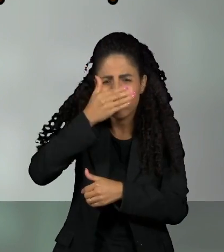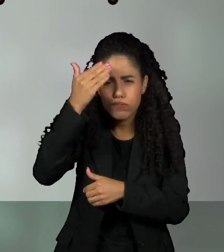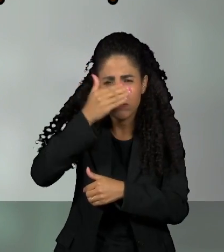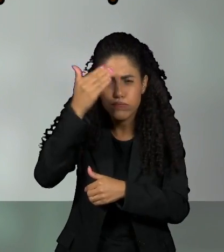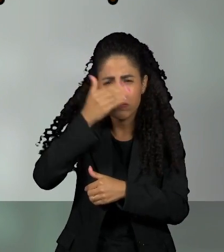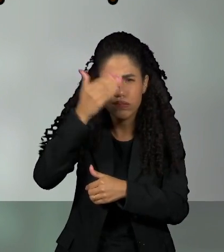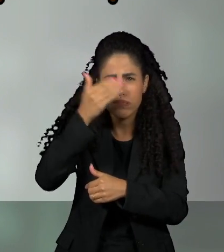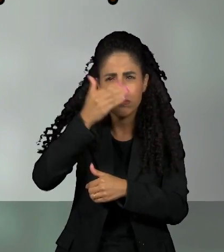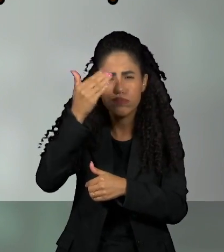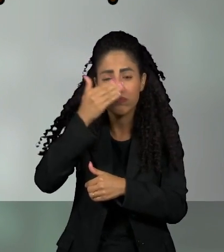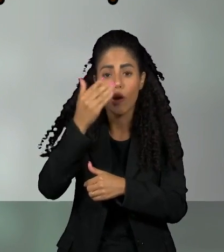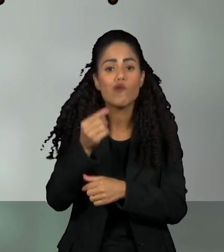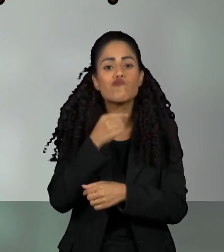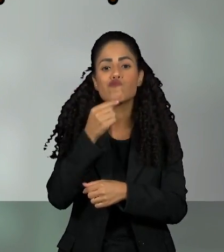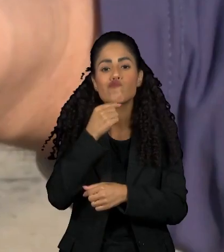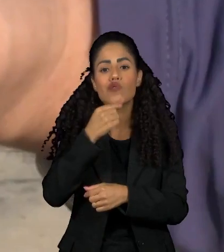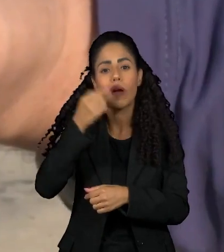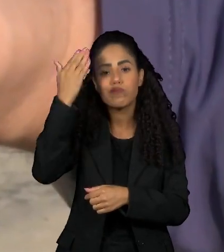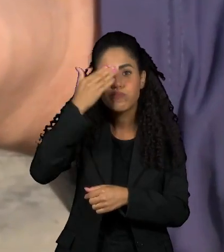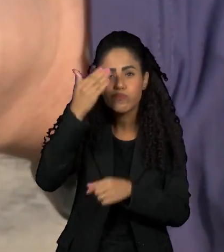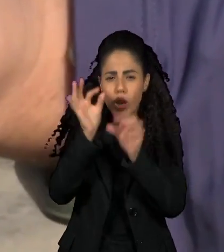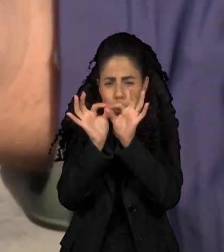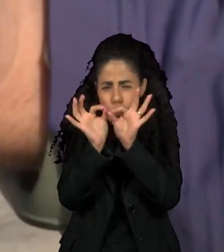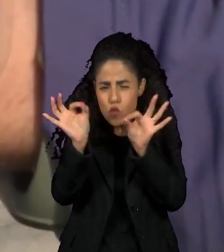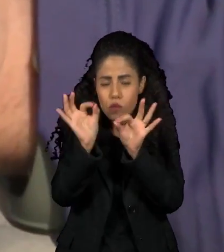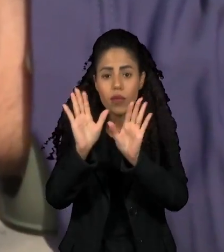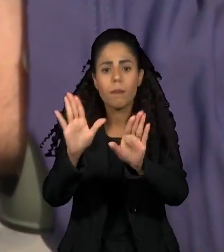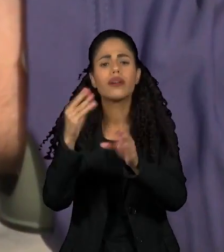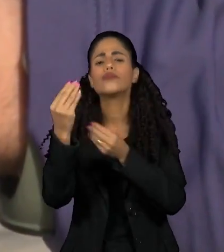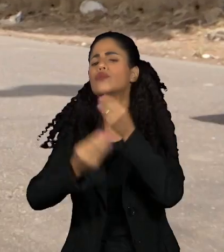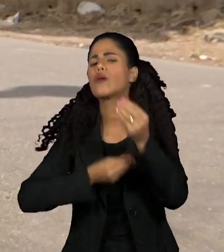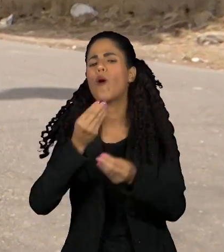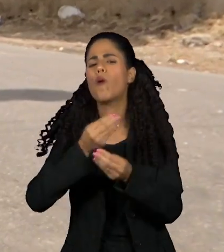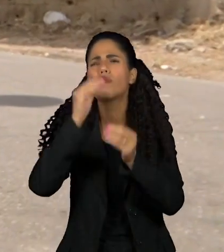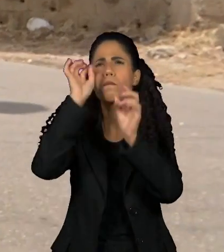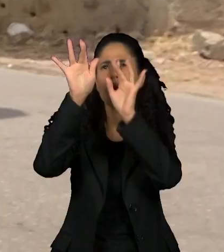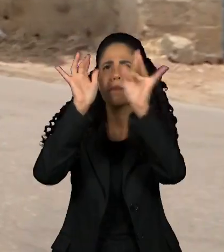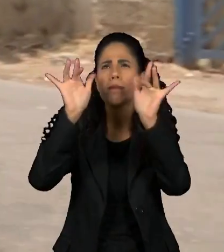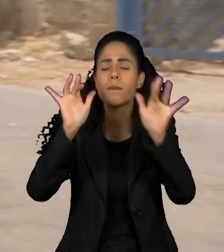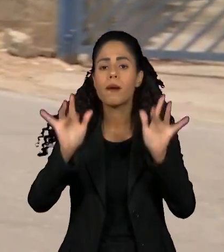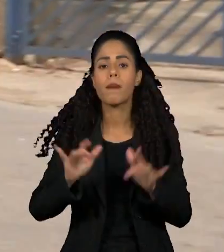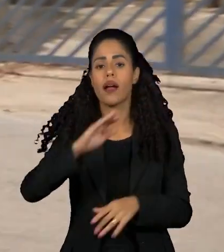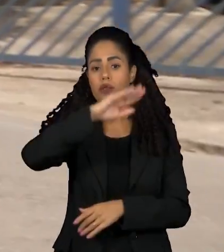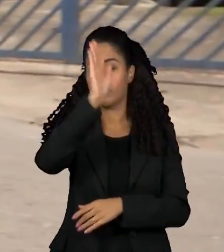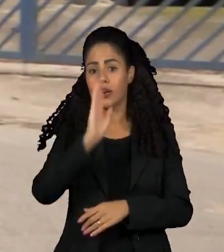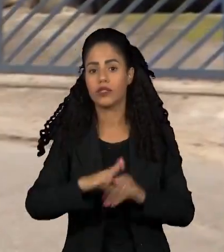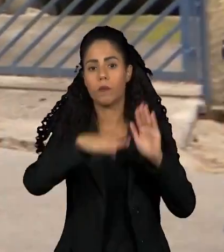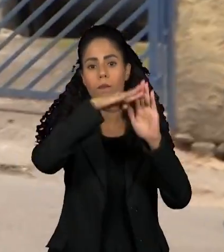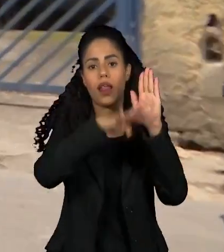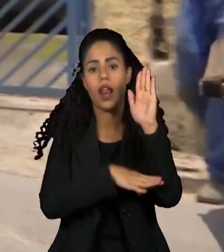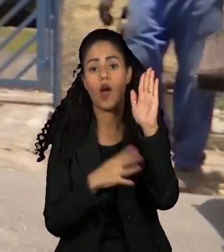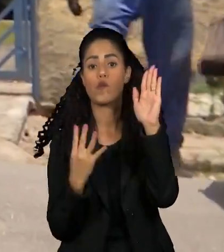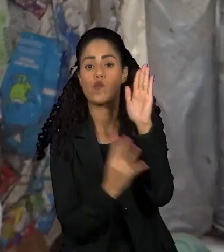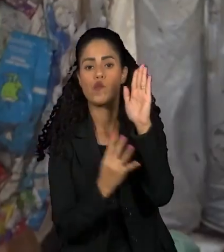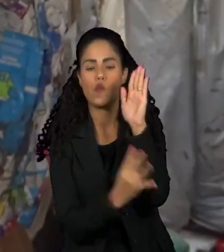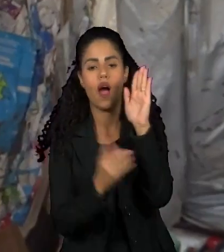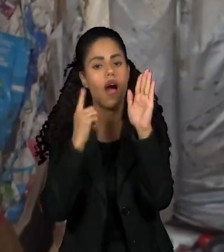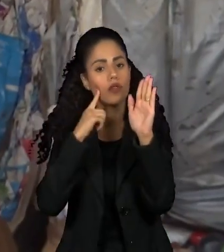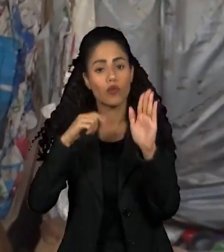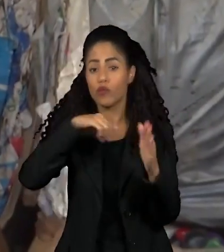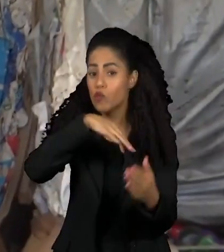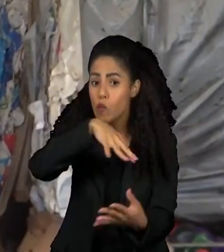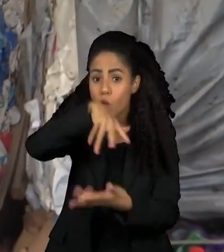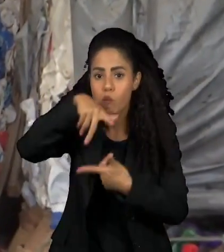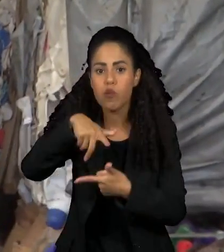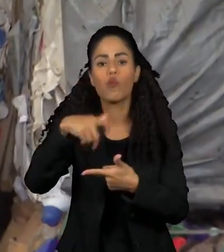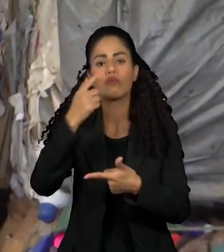que o diâmetro de um fio de cabelo. De onde vem esse resíduo? O Brasil é o quarto maior produtor de lixo plástico do mundo.